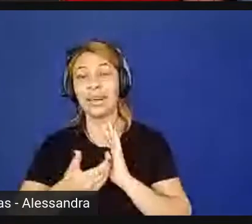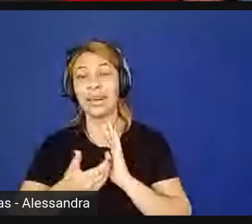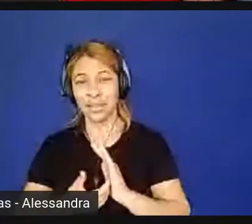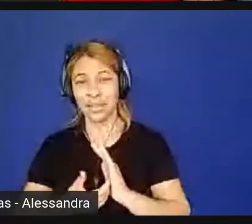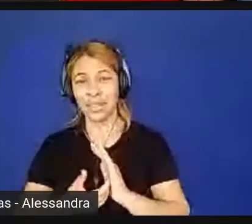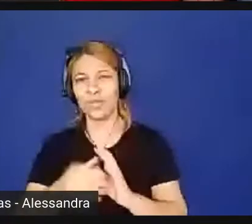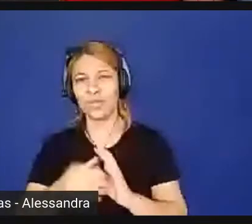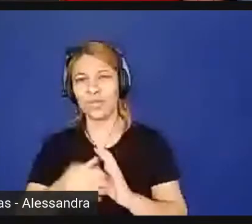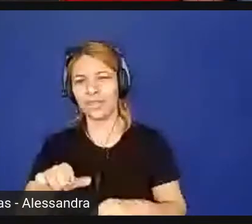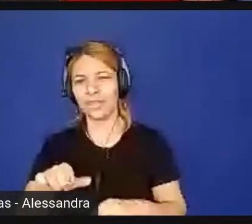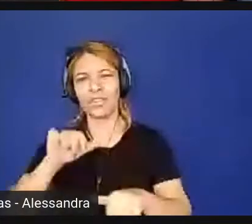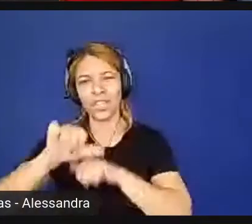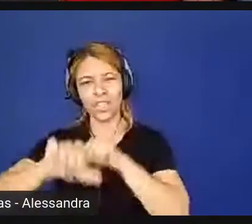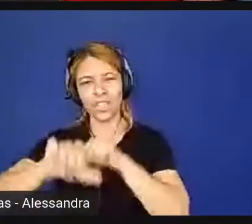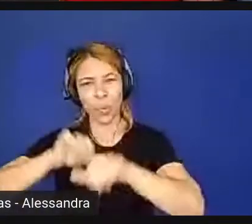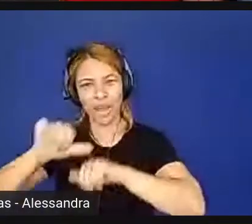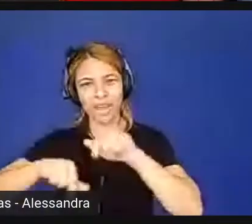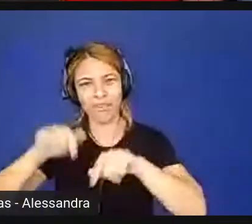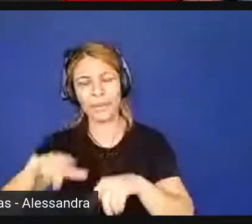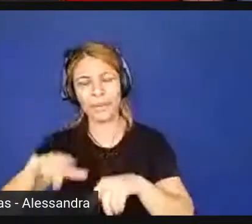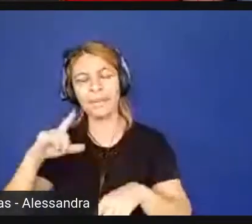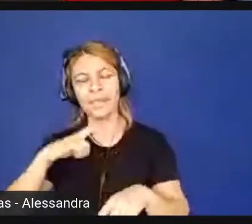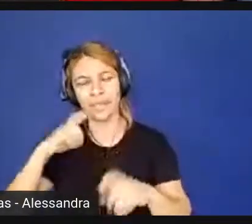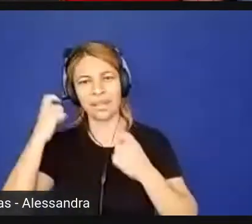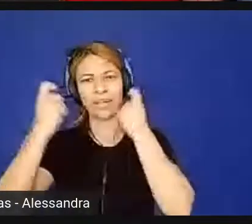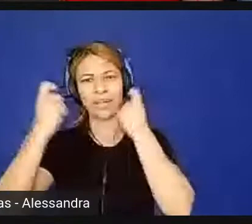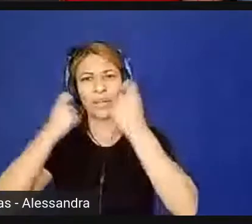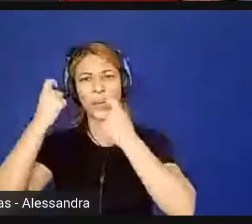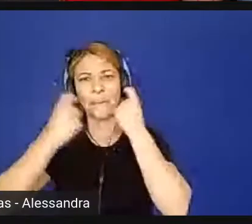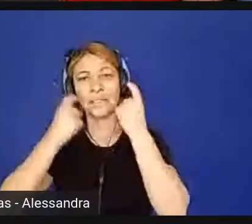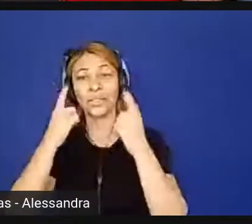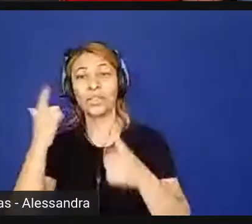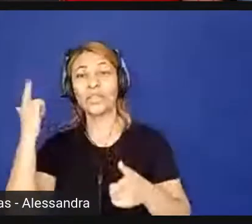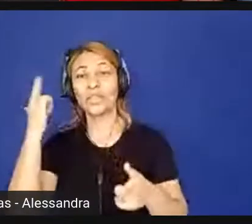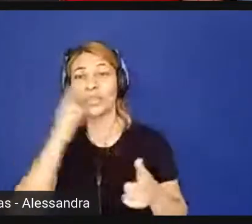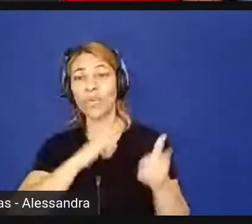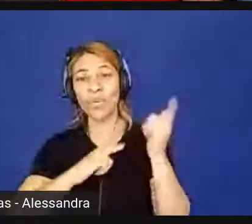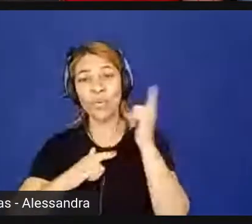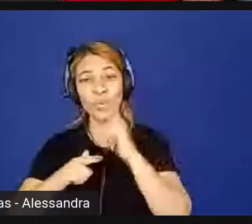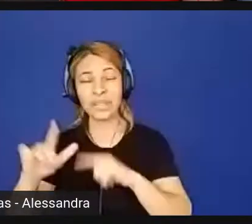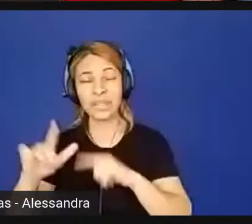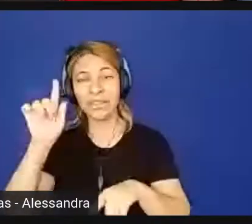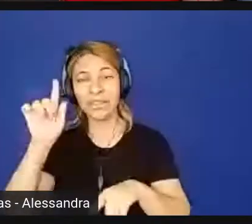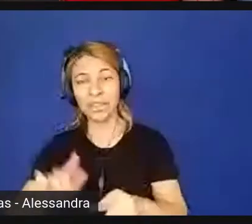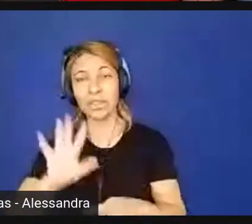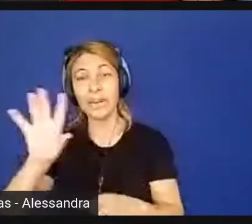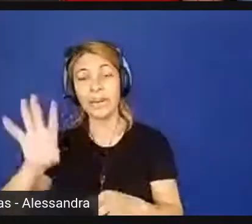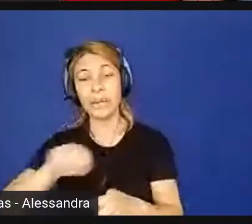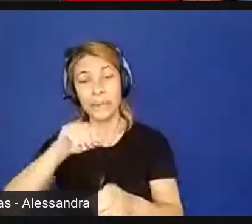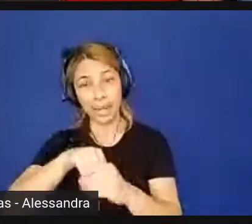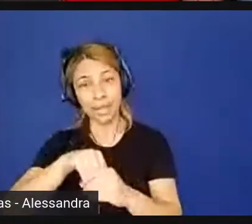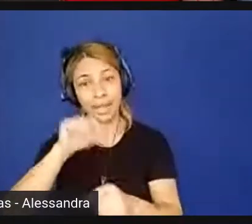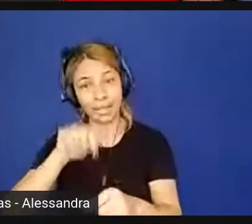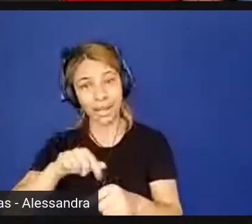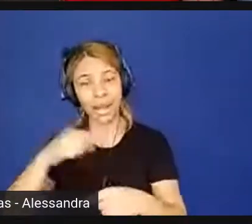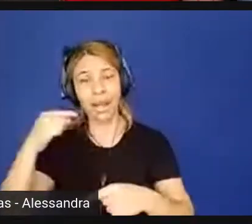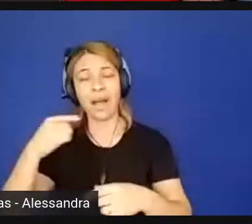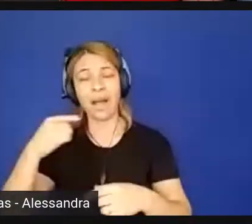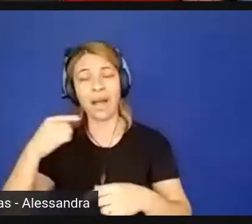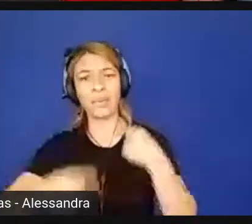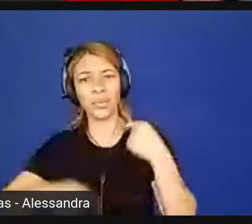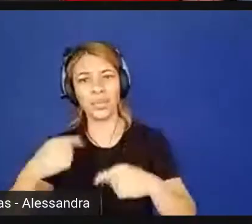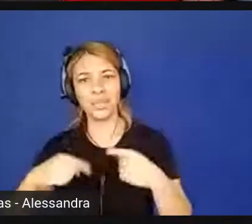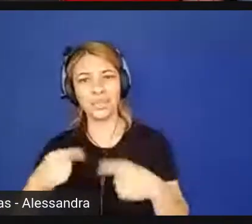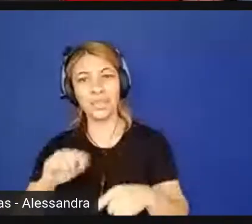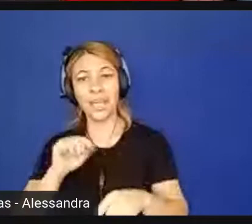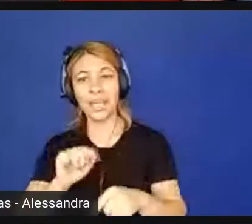uma reforma administrativa interna que a gente tem essa preocupação de conseguir dar instrumentos para o gestor implementar políticas e premiar o servidor que